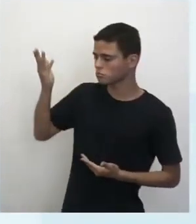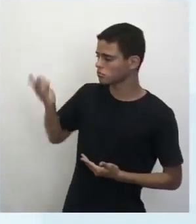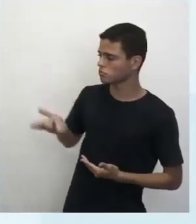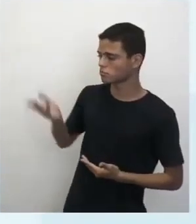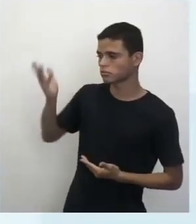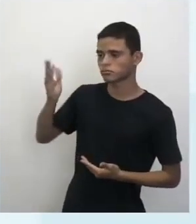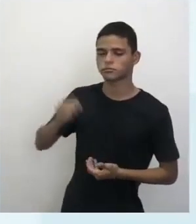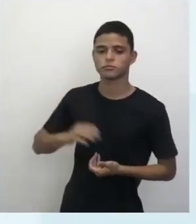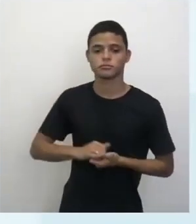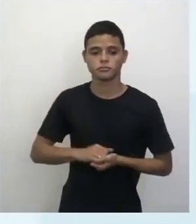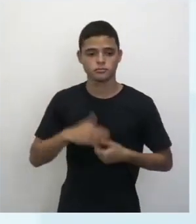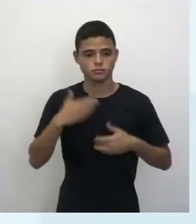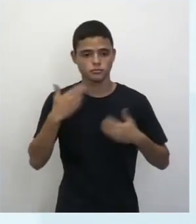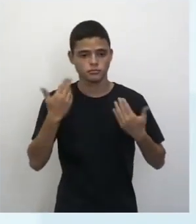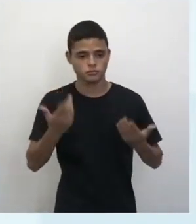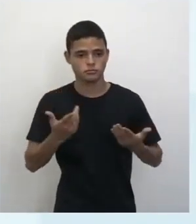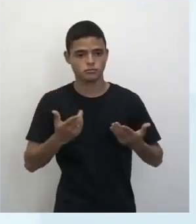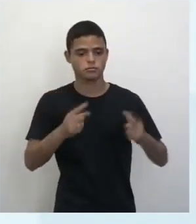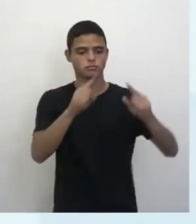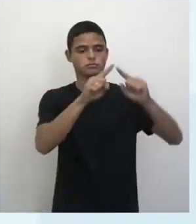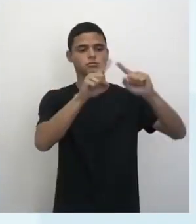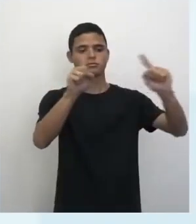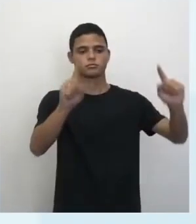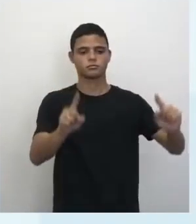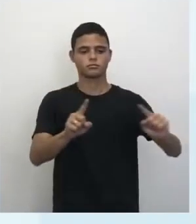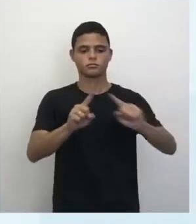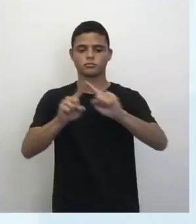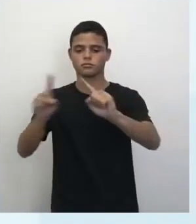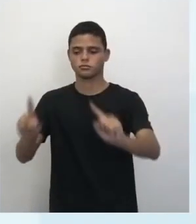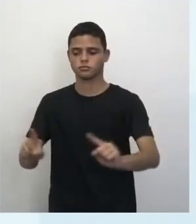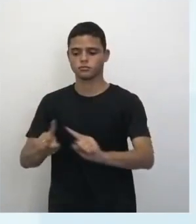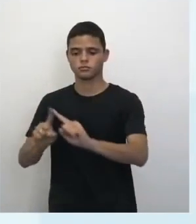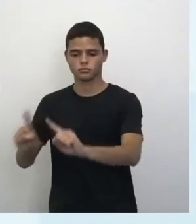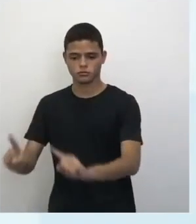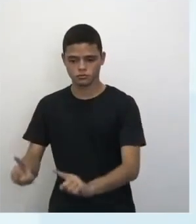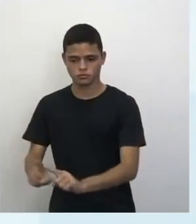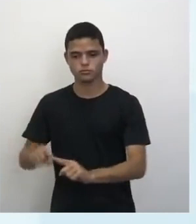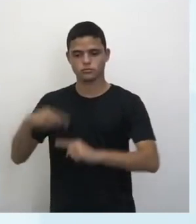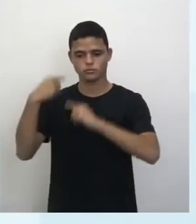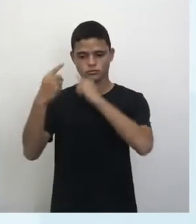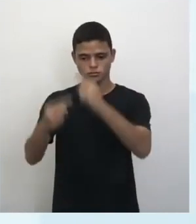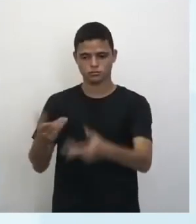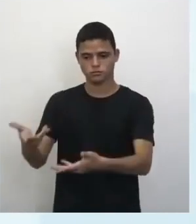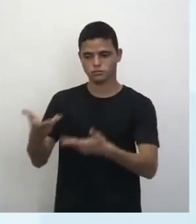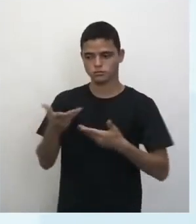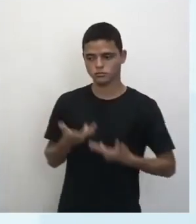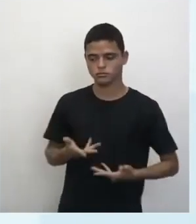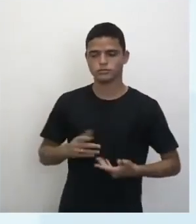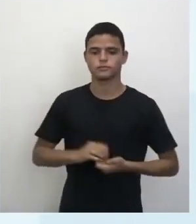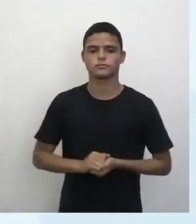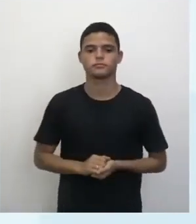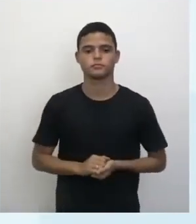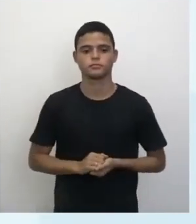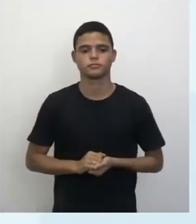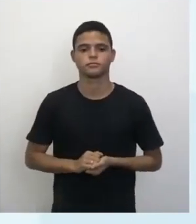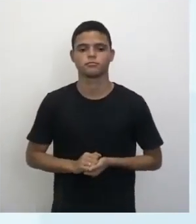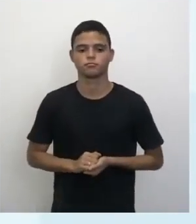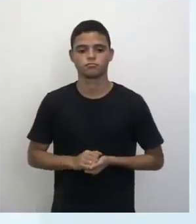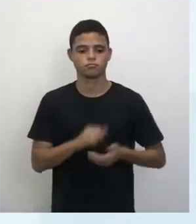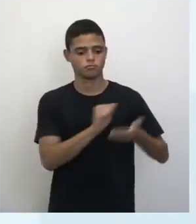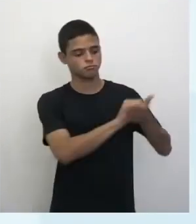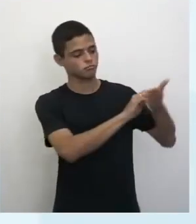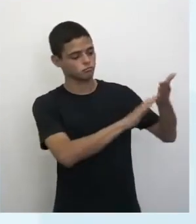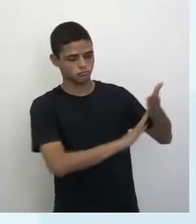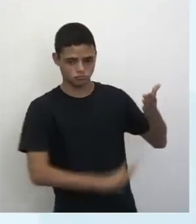uma aula. Então, vou fazer a leitura aí dos quadros que aparecem e na sequência eu chamo o convidado. Vamos lá. Então, essa atividade,